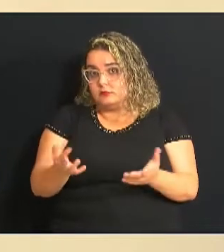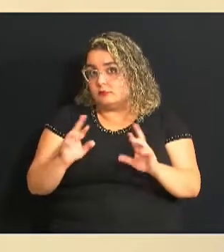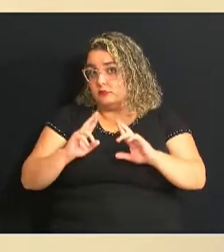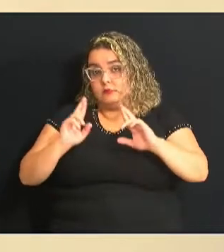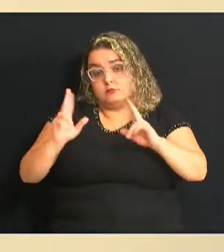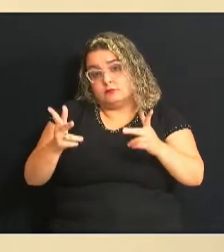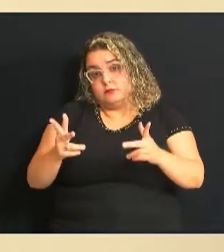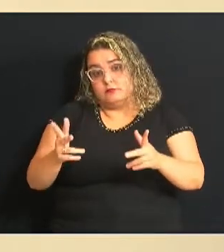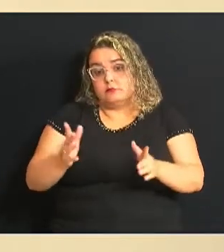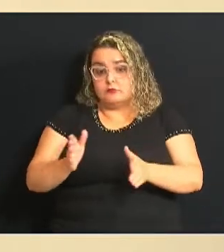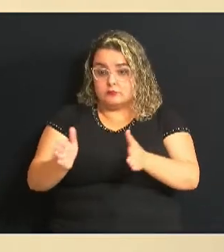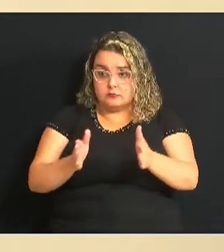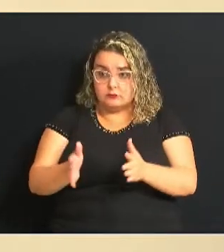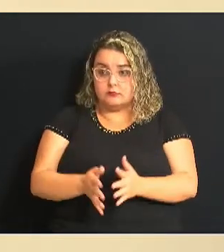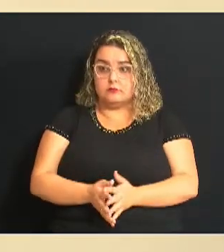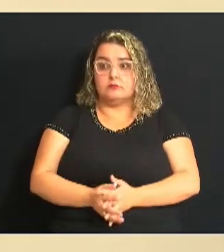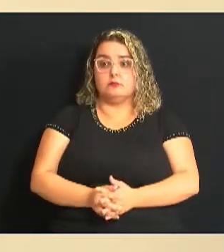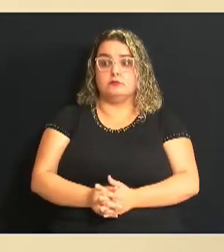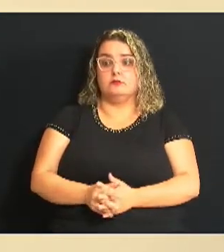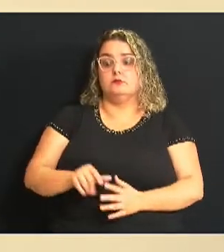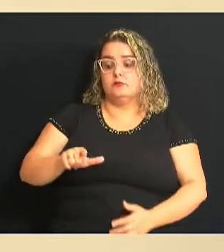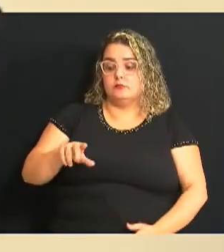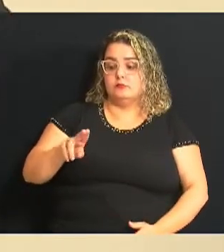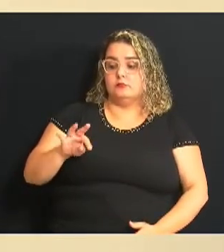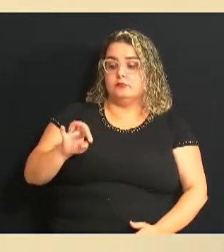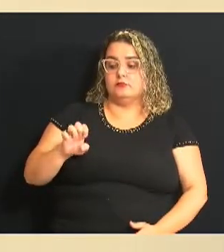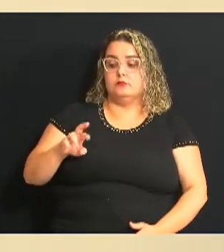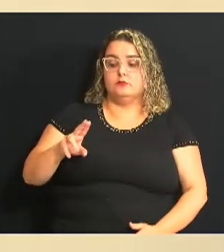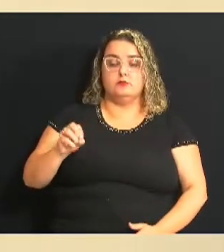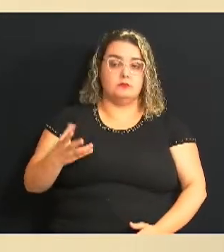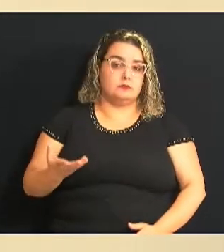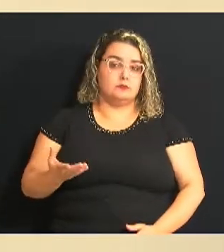nesse ato de Lutero, em ter fixado na